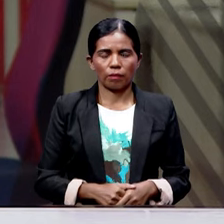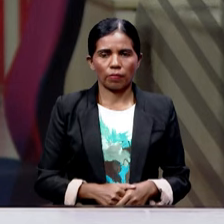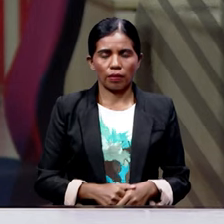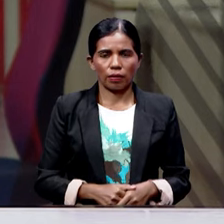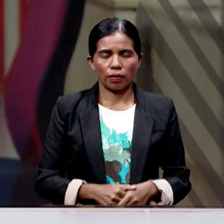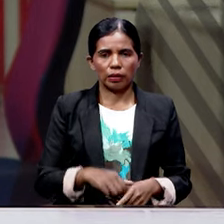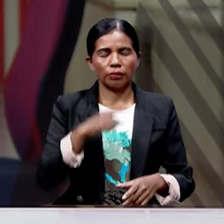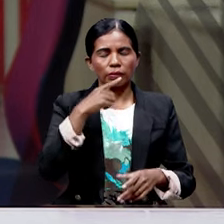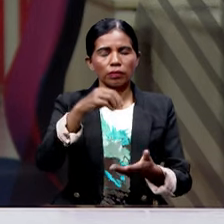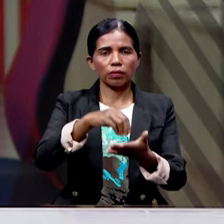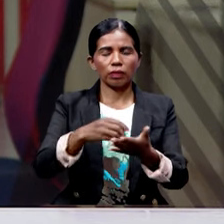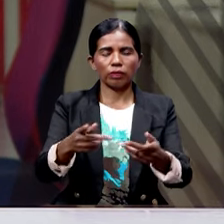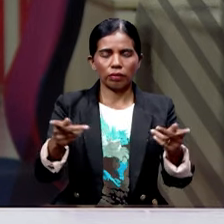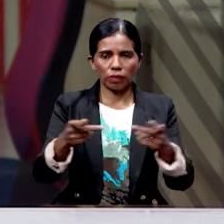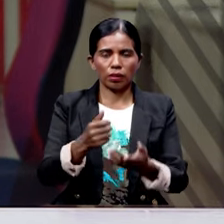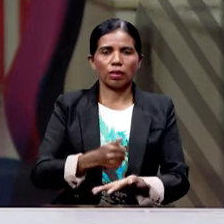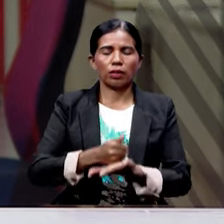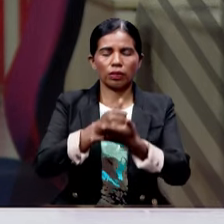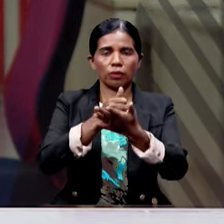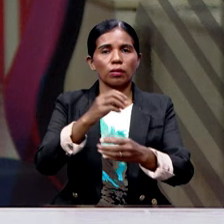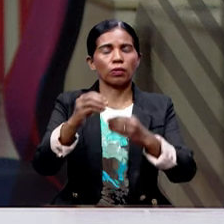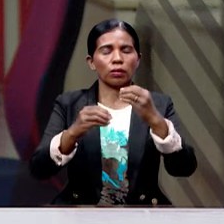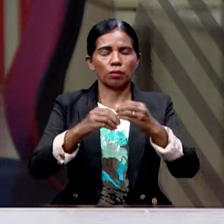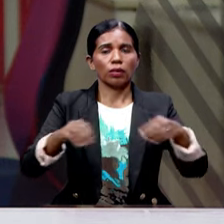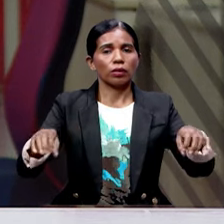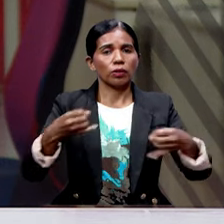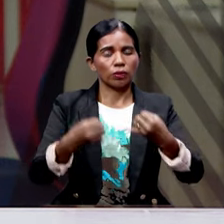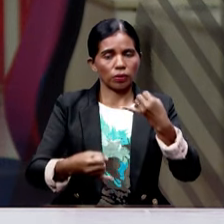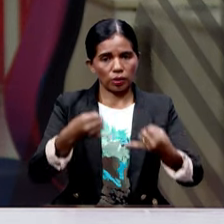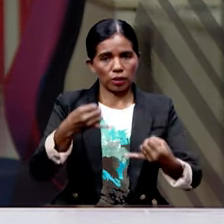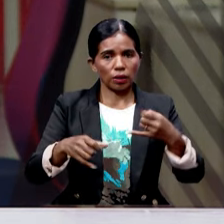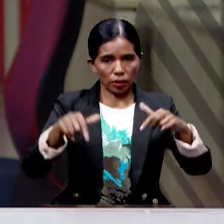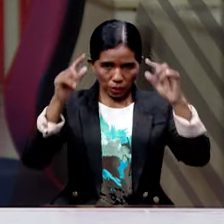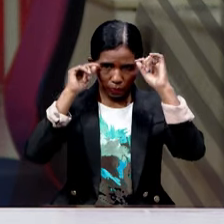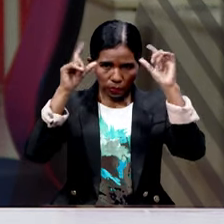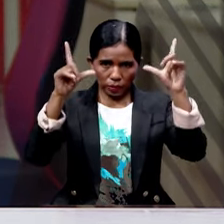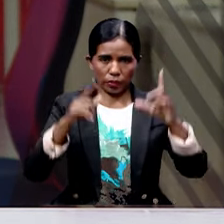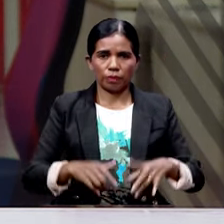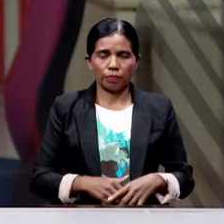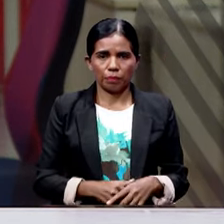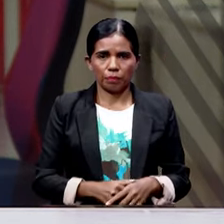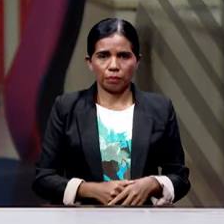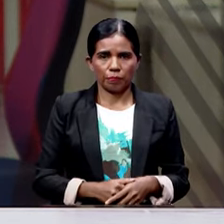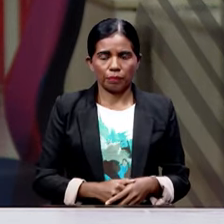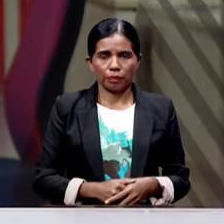Sergio Ornais se crea condição de apoio ao setor justiça e a Timor-Leste.